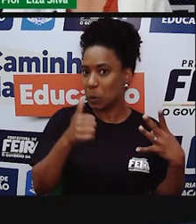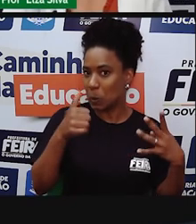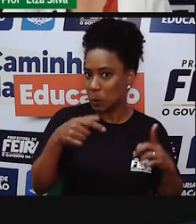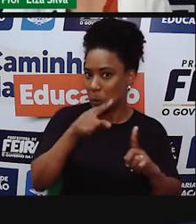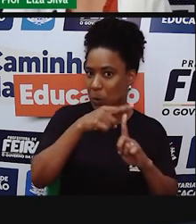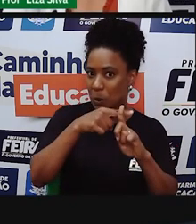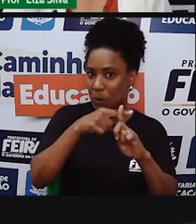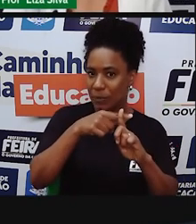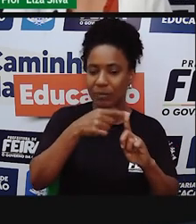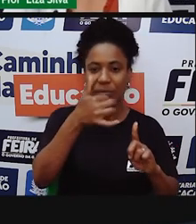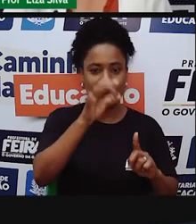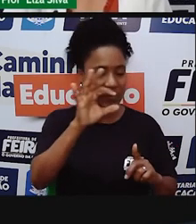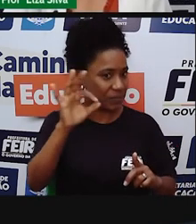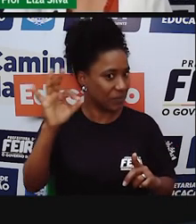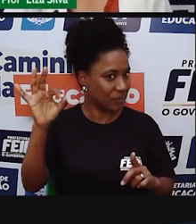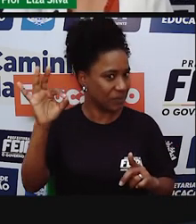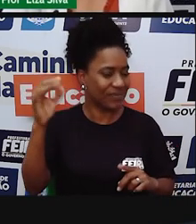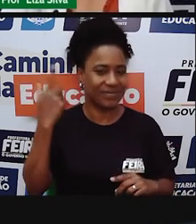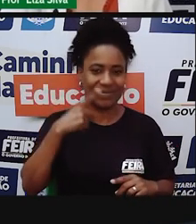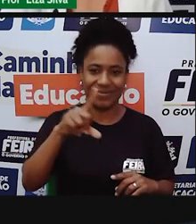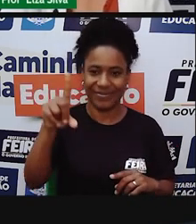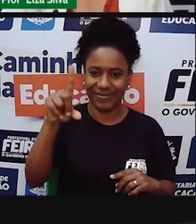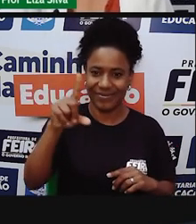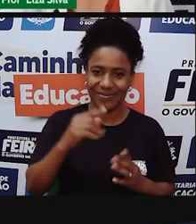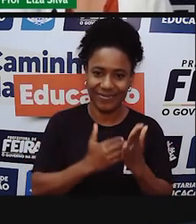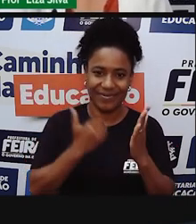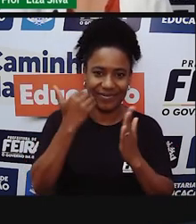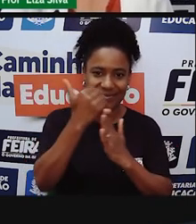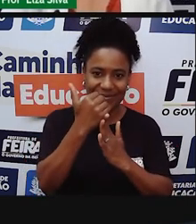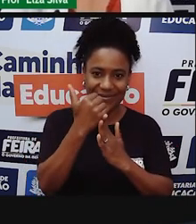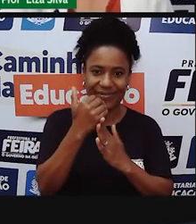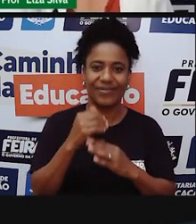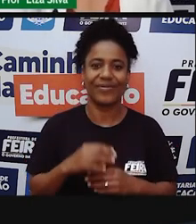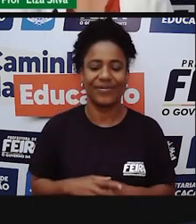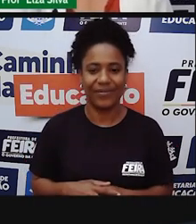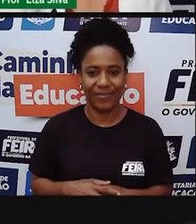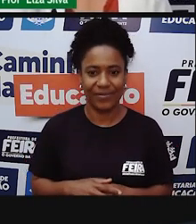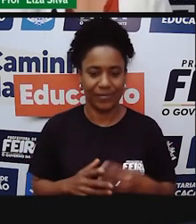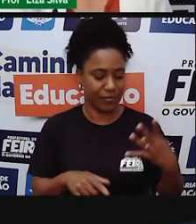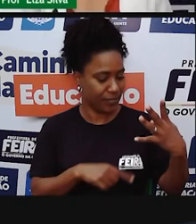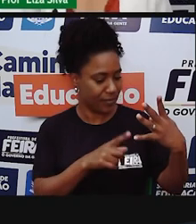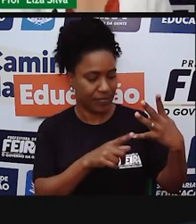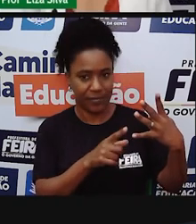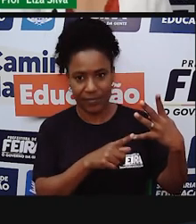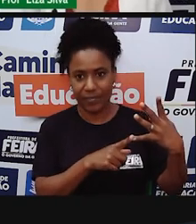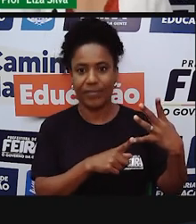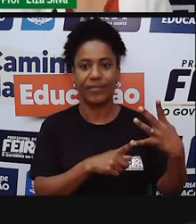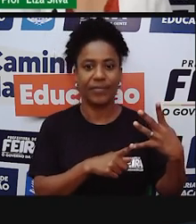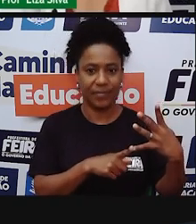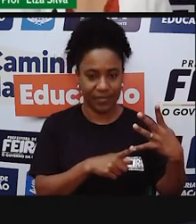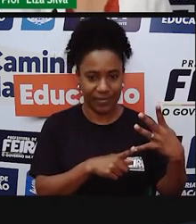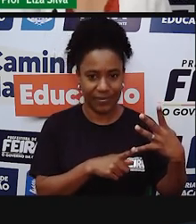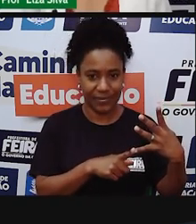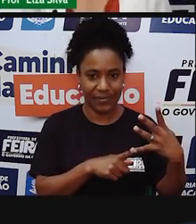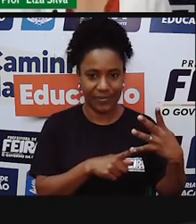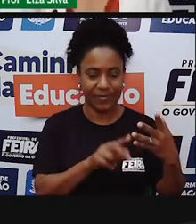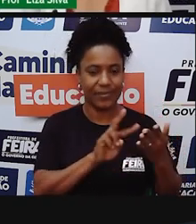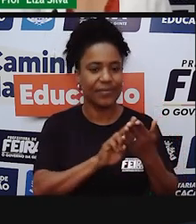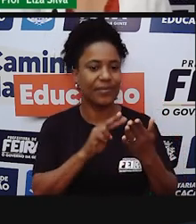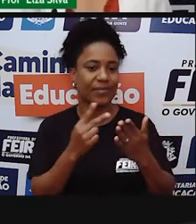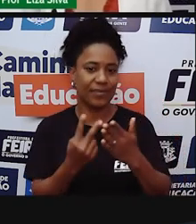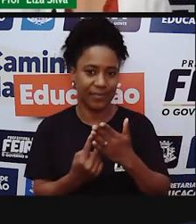pontos de bônus, né? 100 points. Number 4. This is me and these are my first